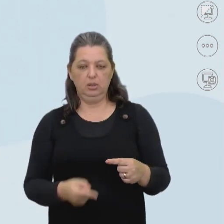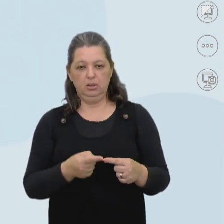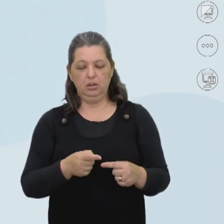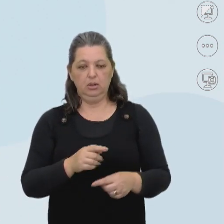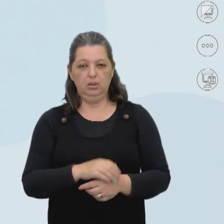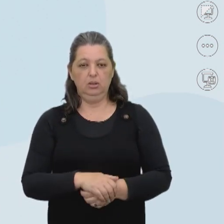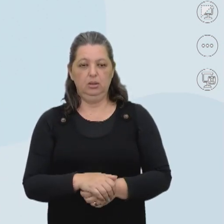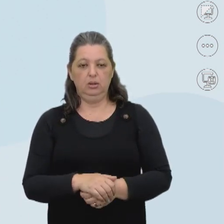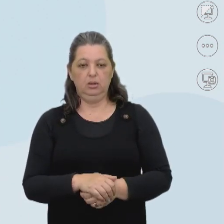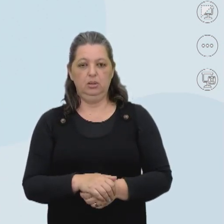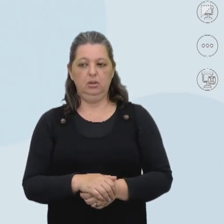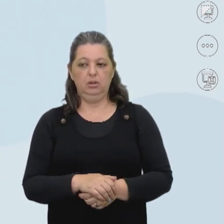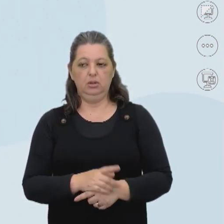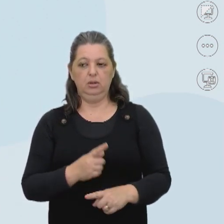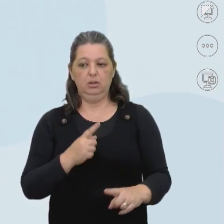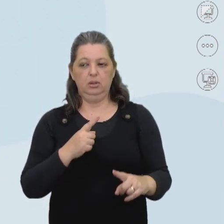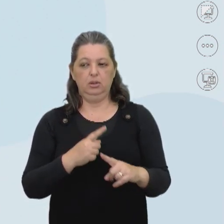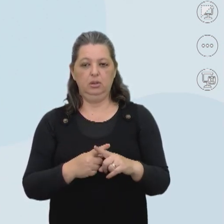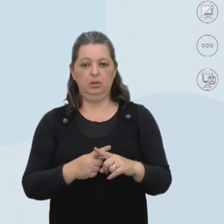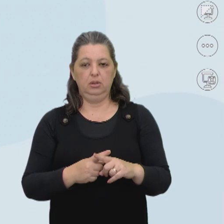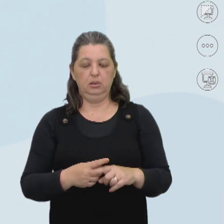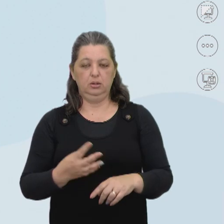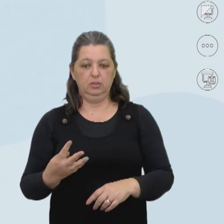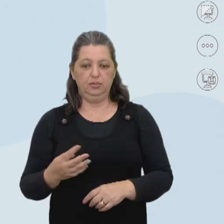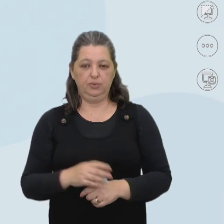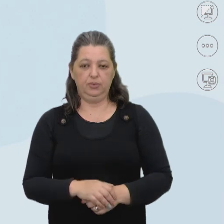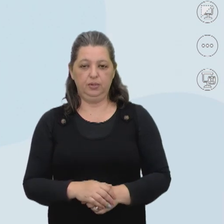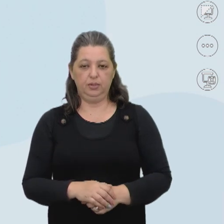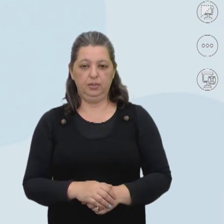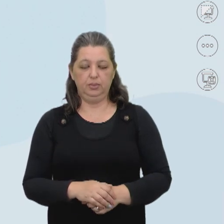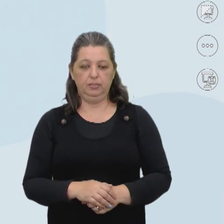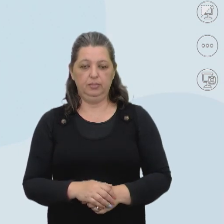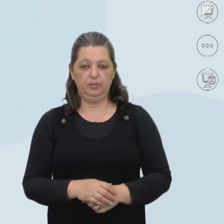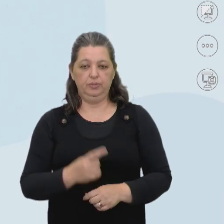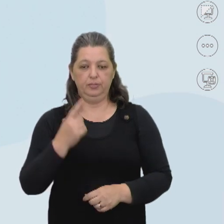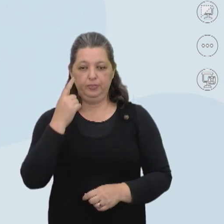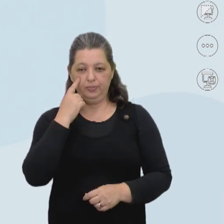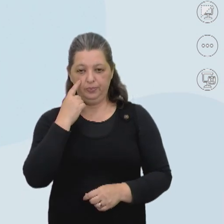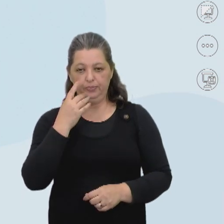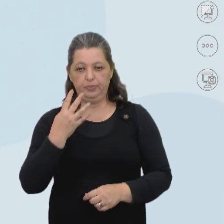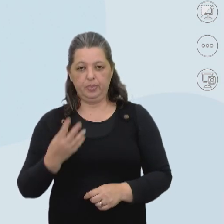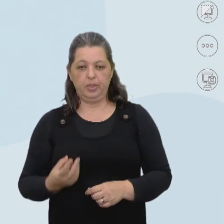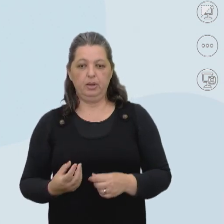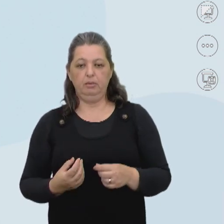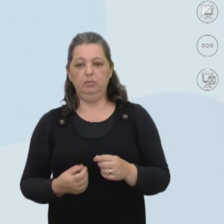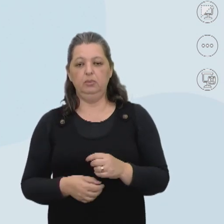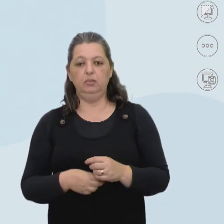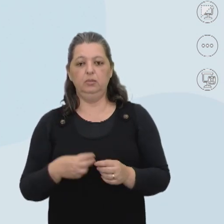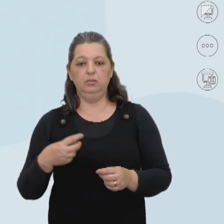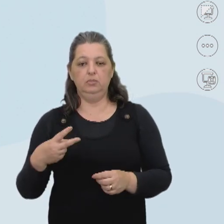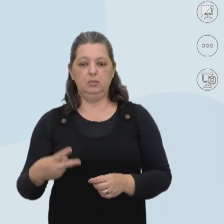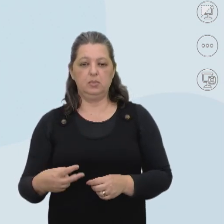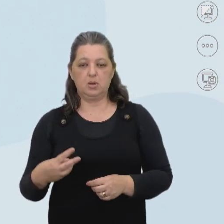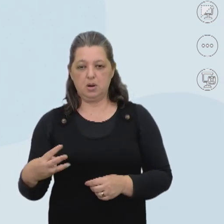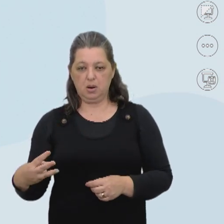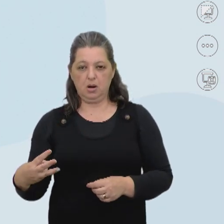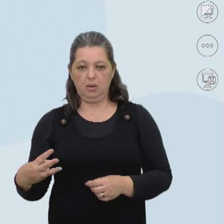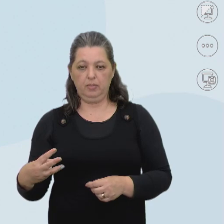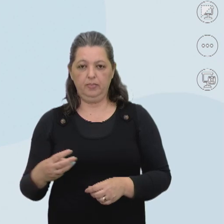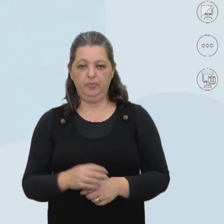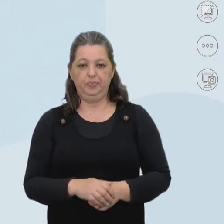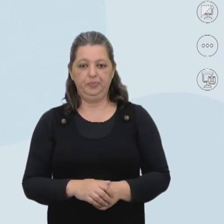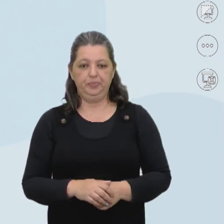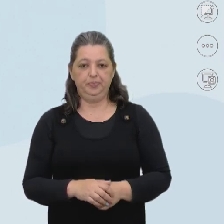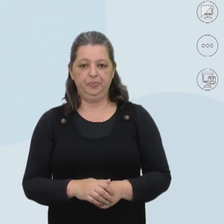por 4. Então, 4 vezes 4, 16, vai 1. 4 vezes 8, 32, mais 1, 33, vão